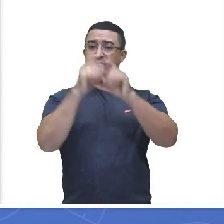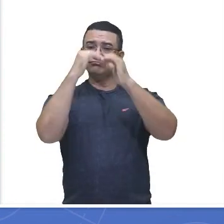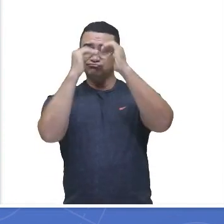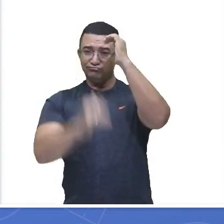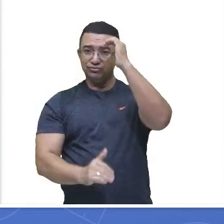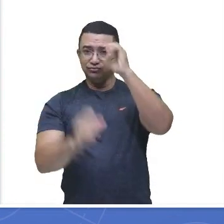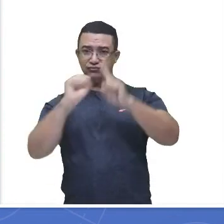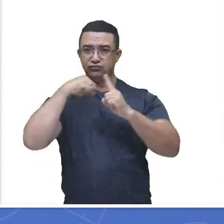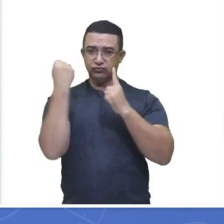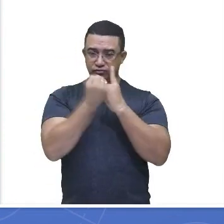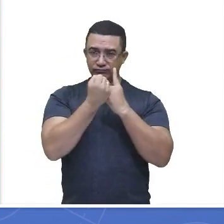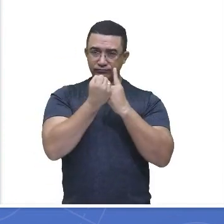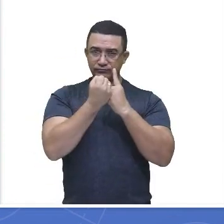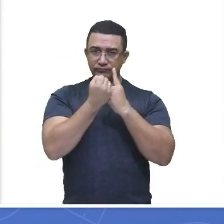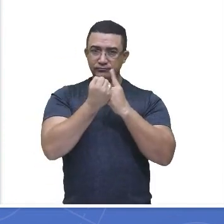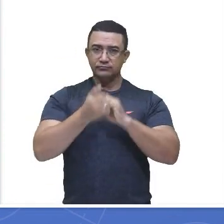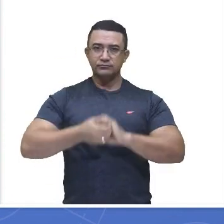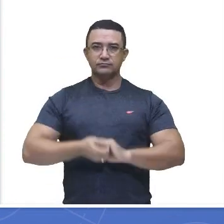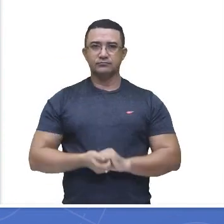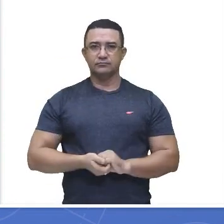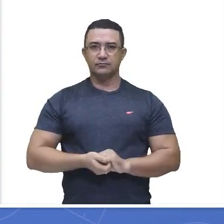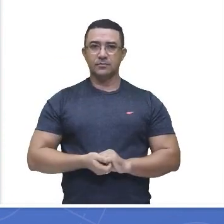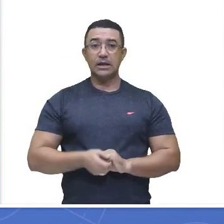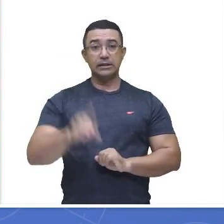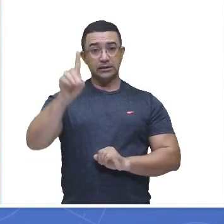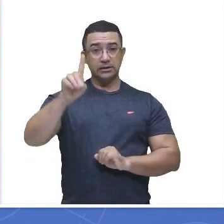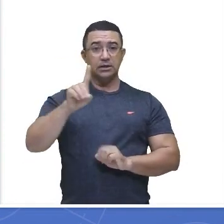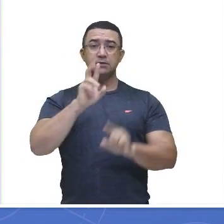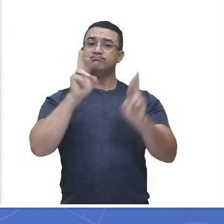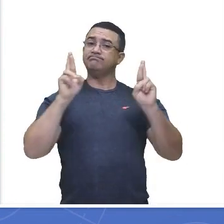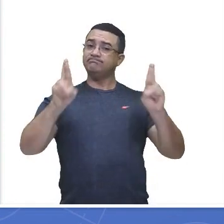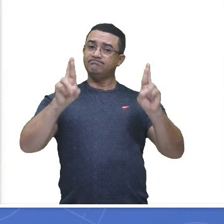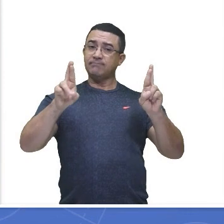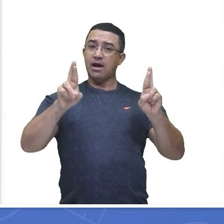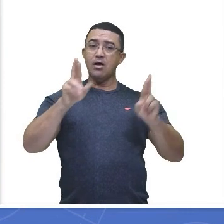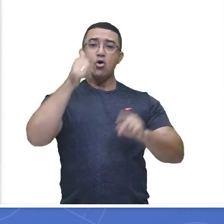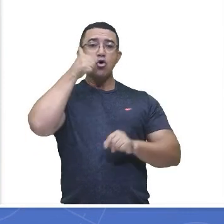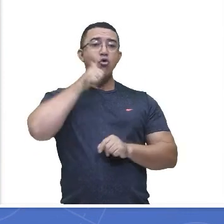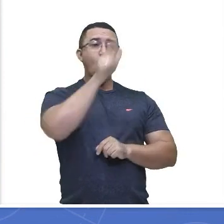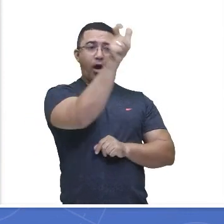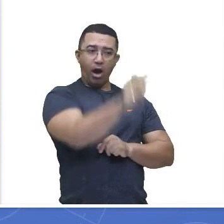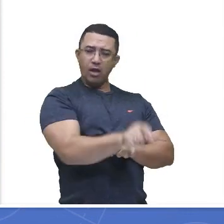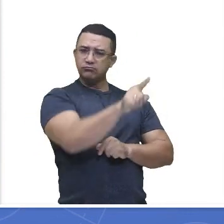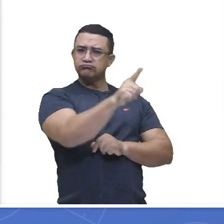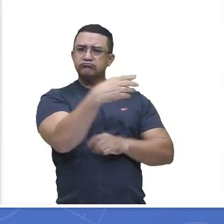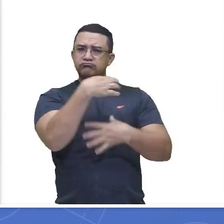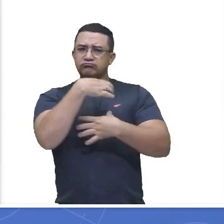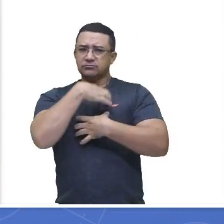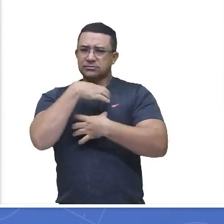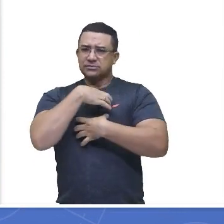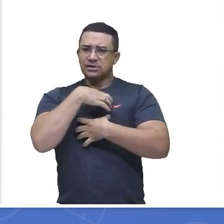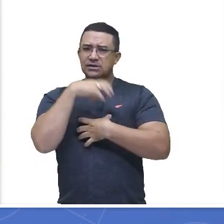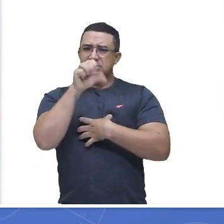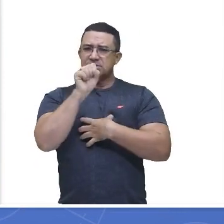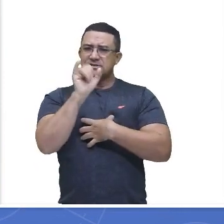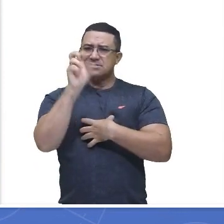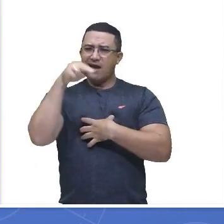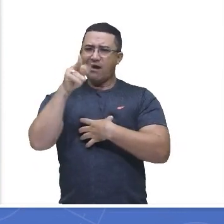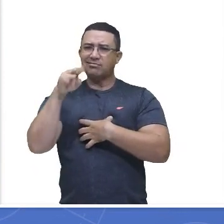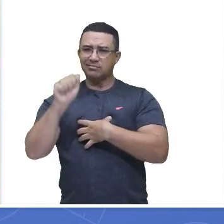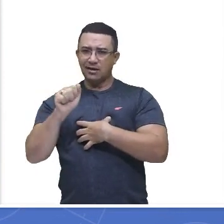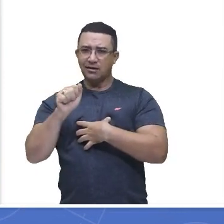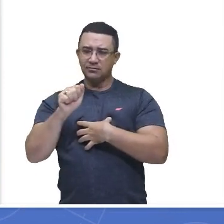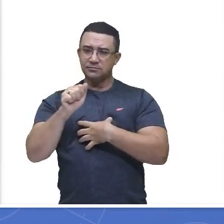desigualdades. Temos aqui a letra D. Espero que ella se sienta. Observe que o verbo sentir, ele é um